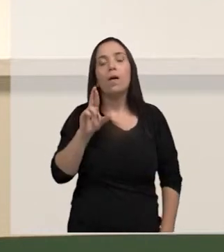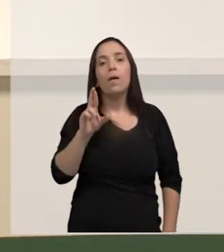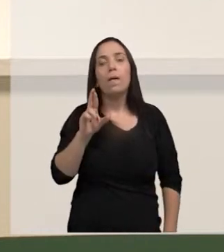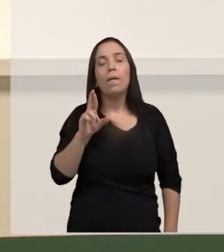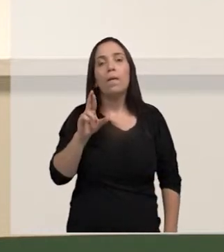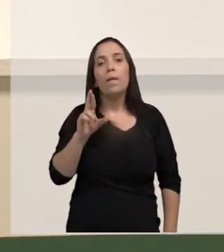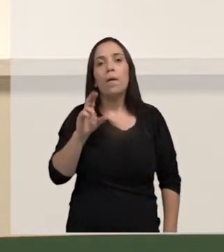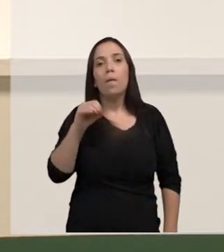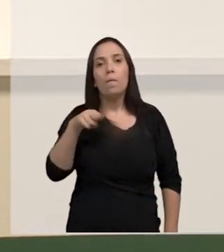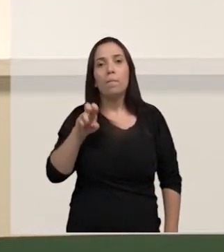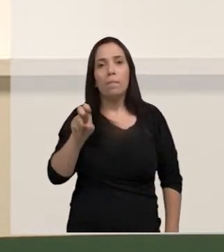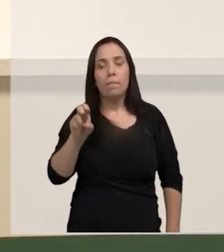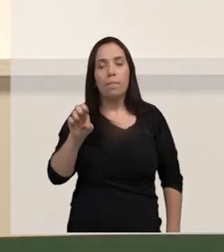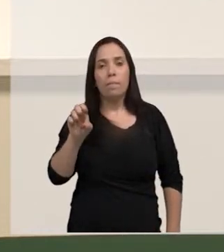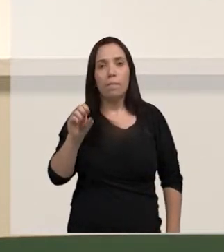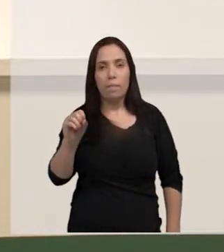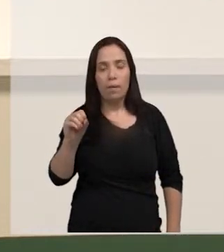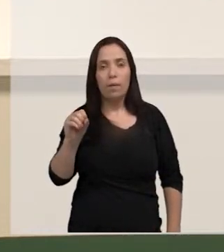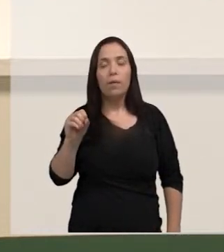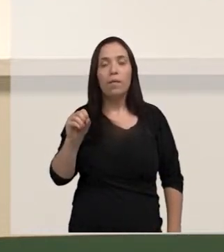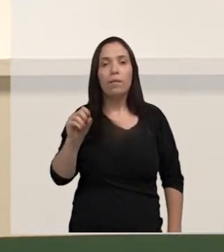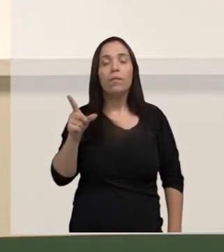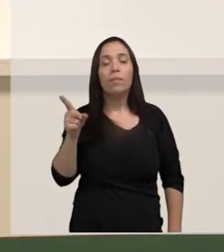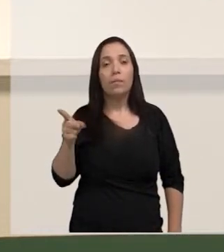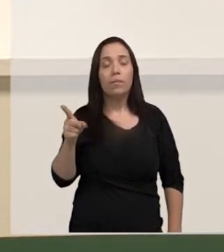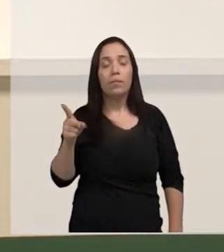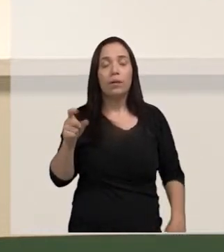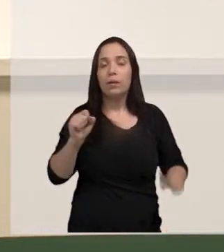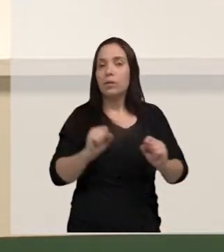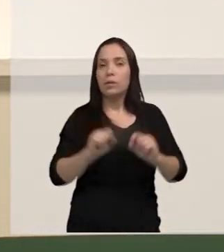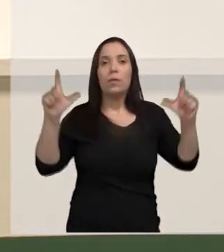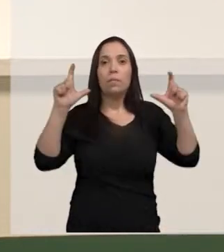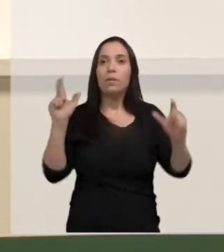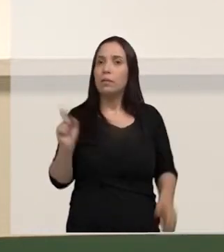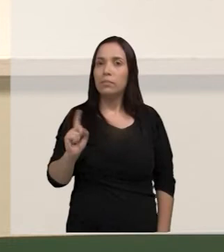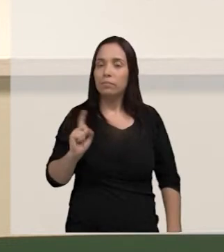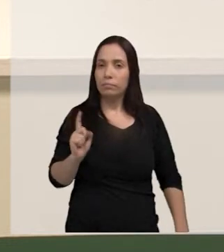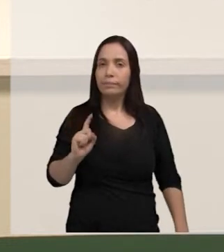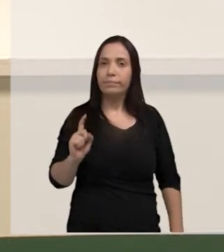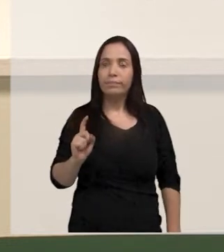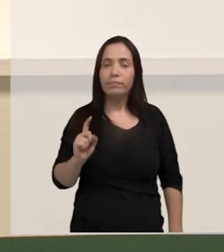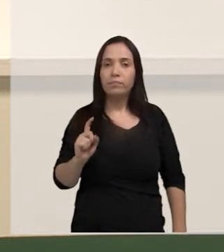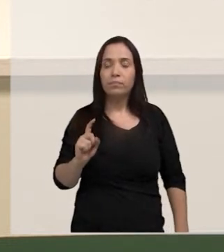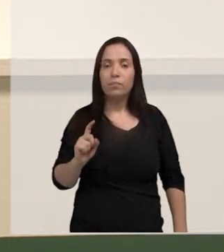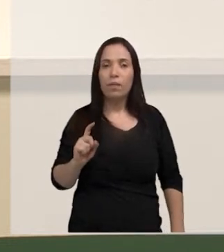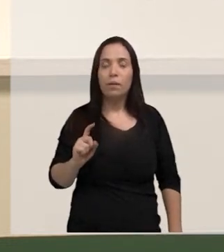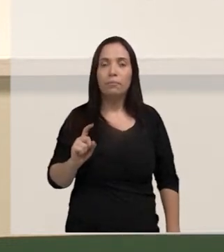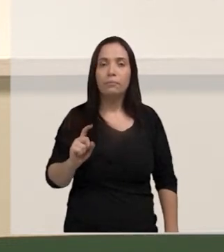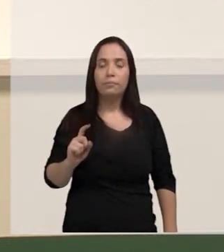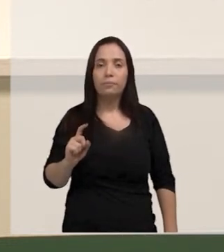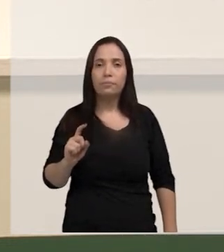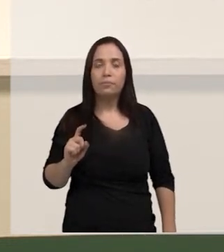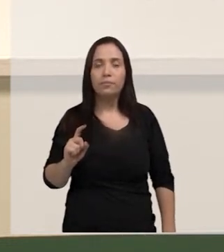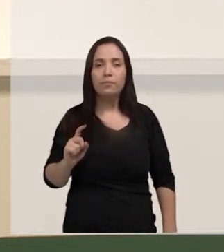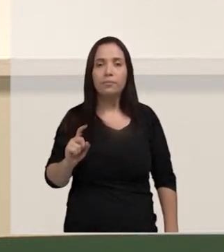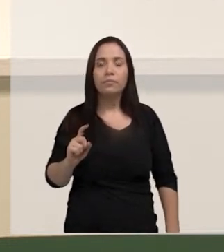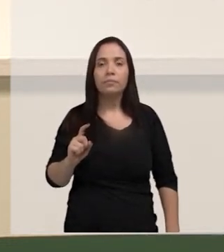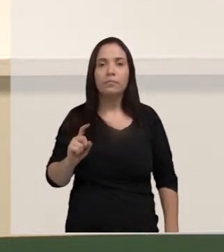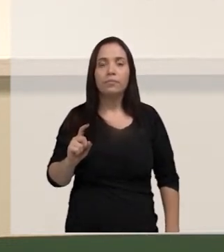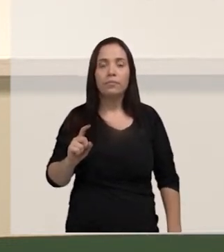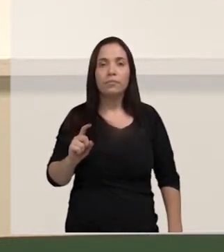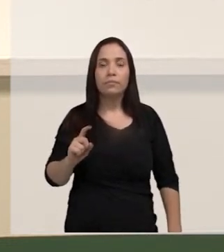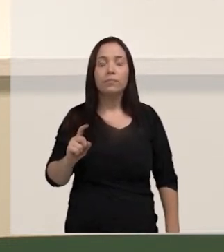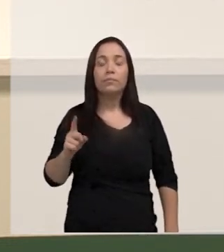Edgueri também não é uma surpresa para nós, né? Rapaz, ele foi uma coisa que o Serginho investiu lá, hoje